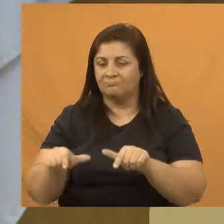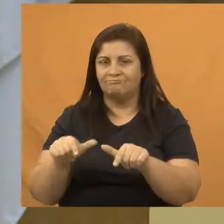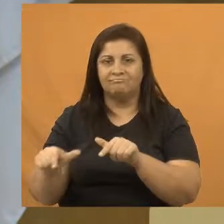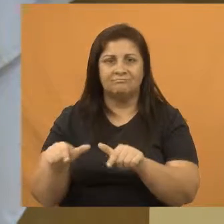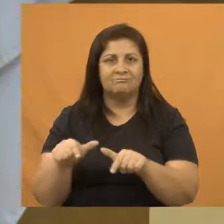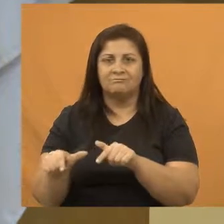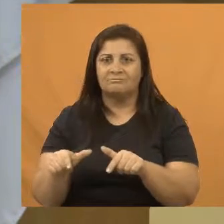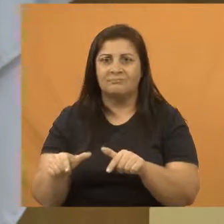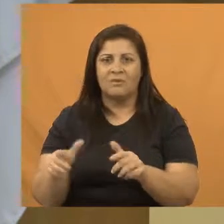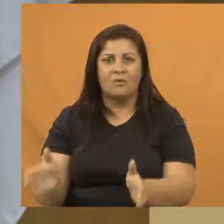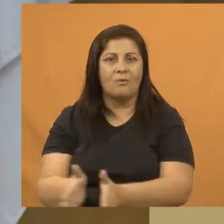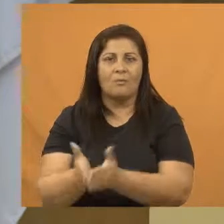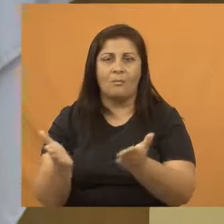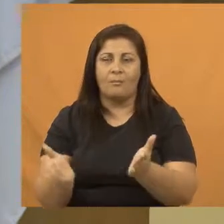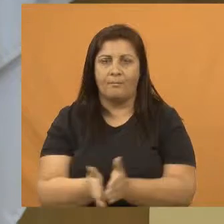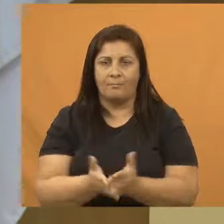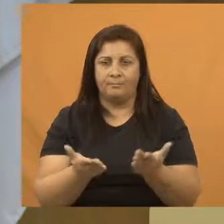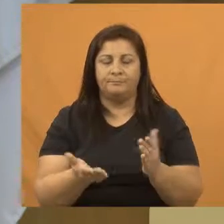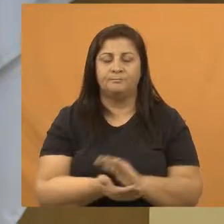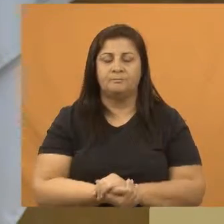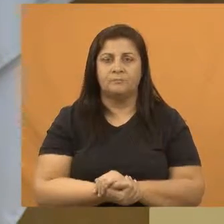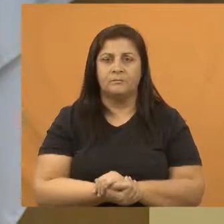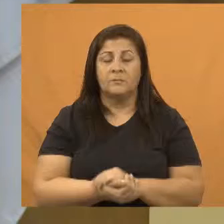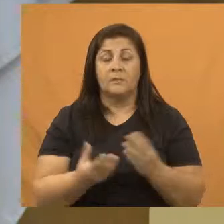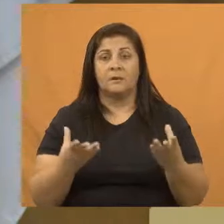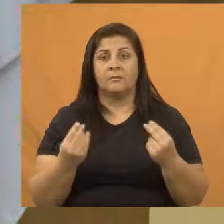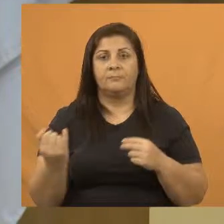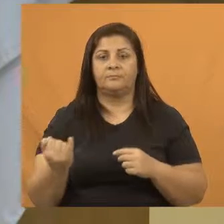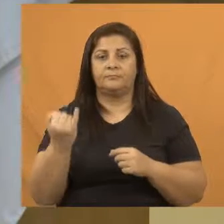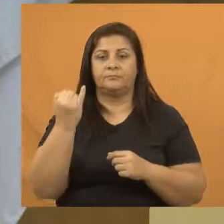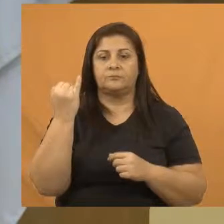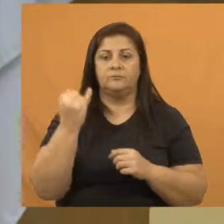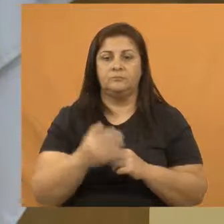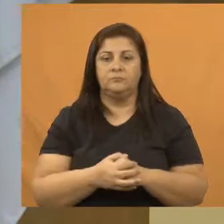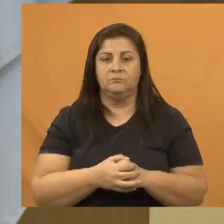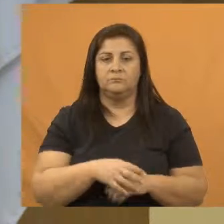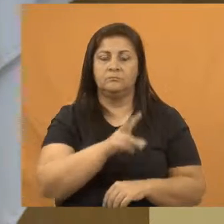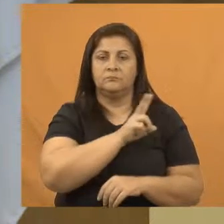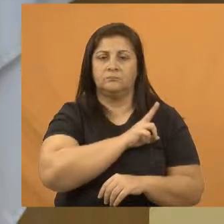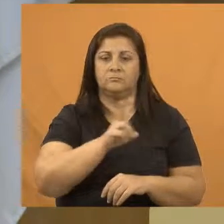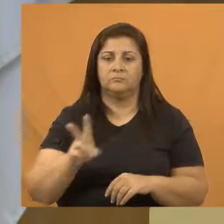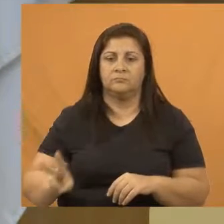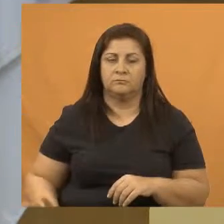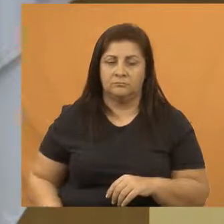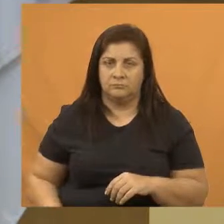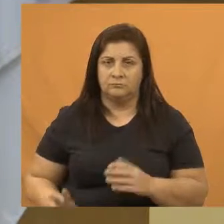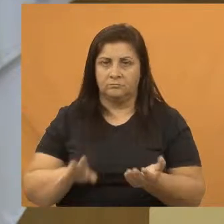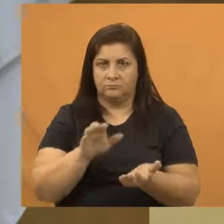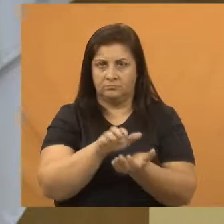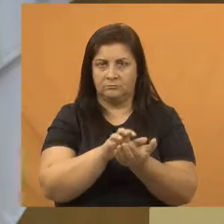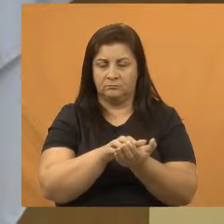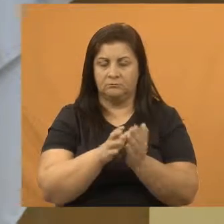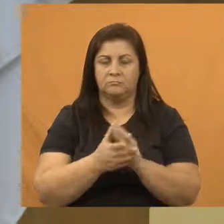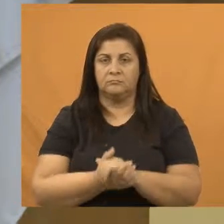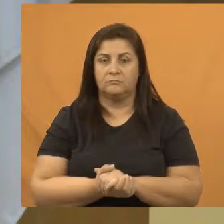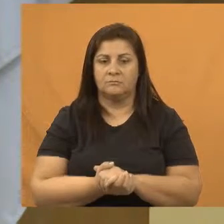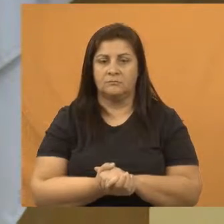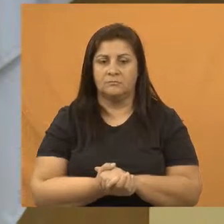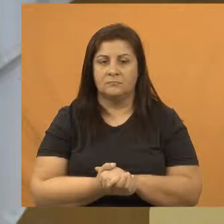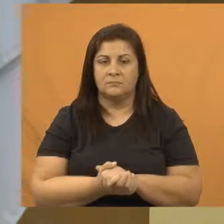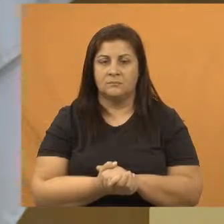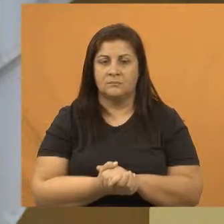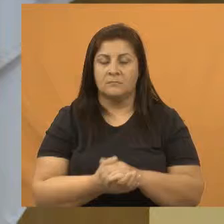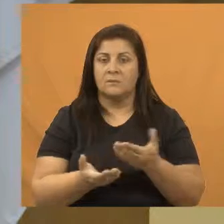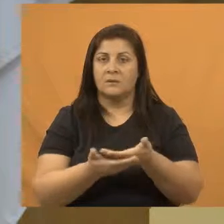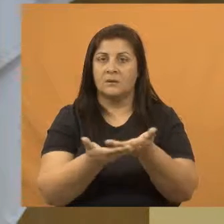vive na miséria no nosso país. Então é muito importante, senhores vereadores aqui da cidade de Jacareí,